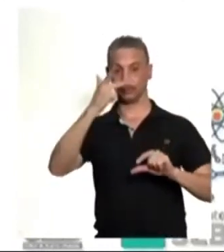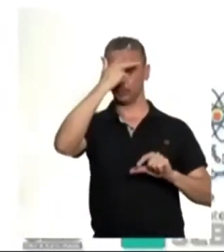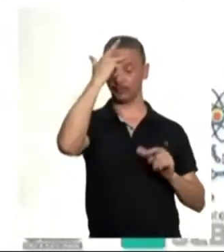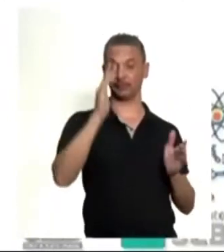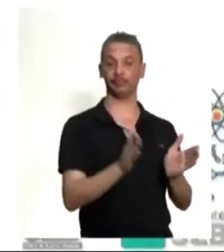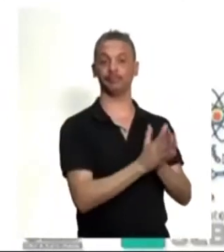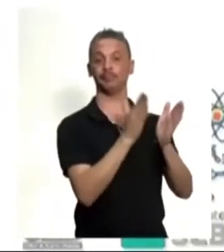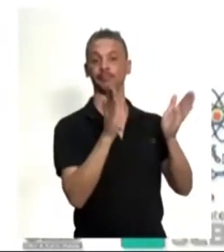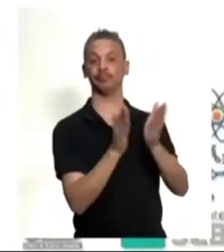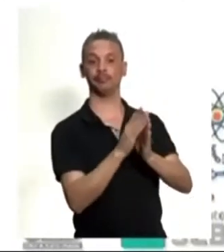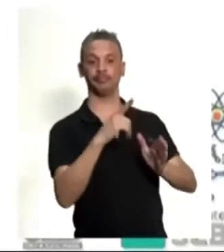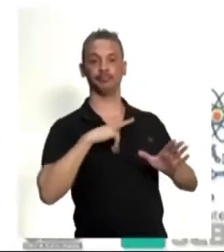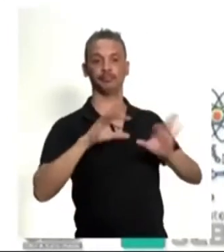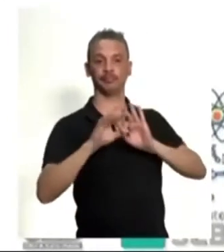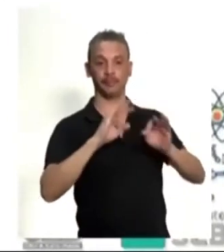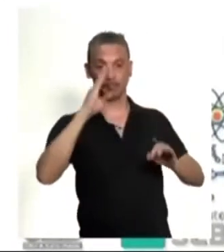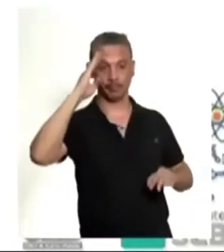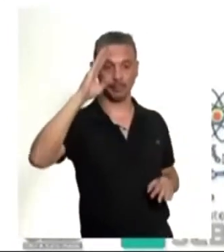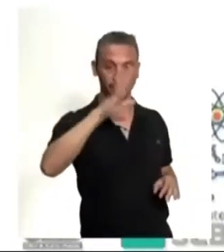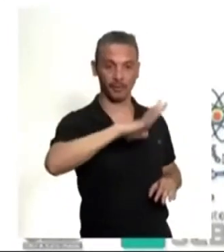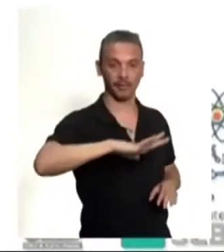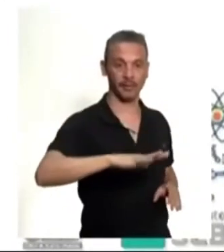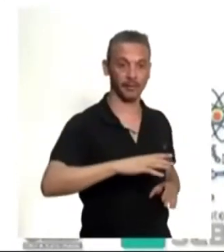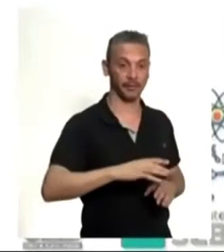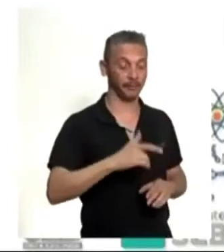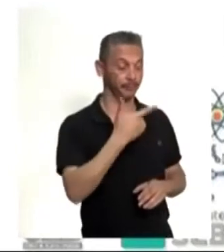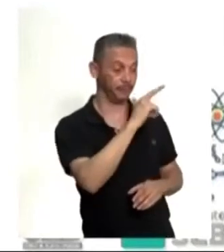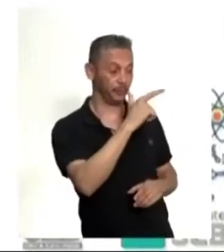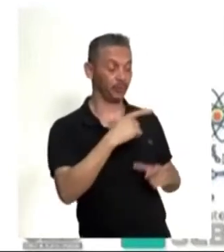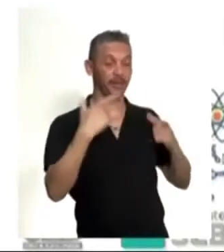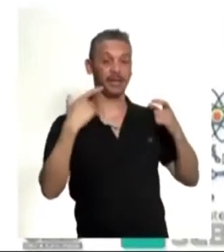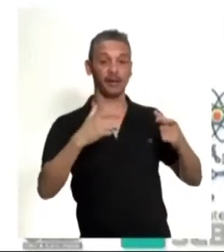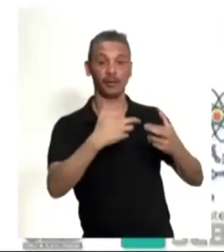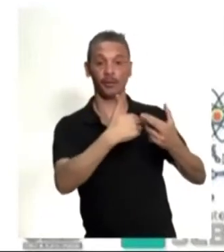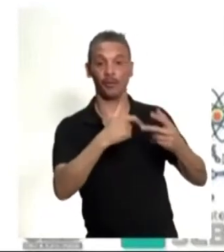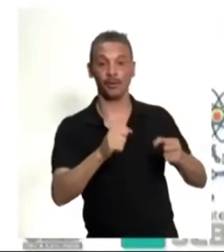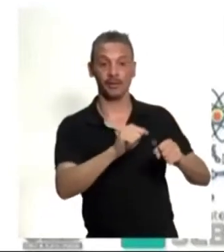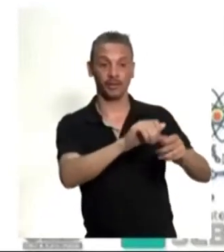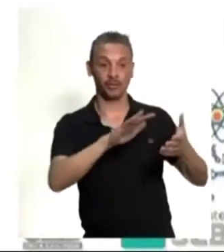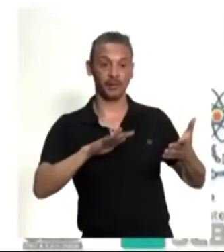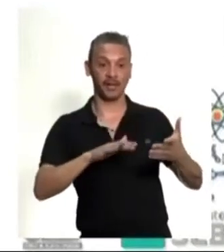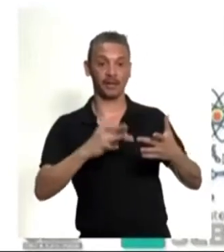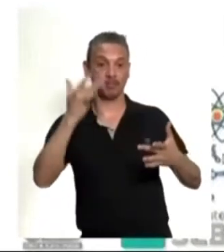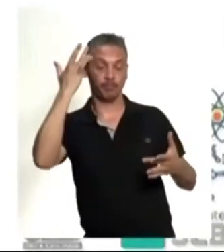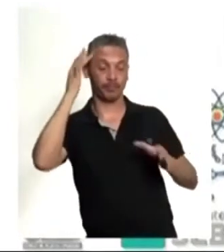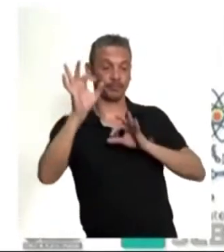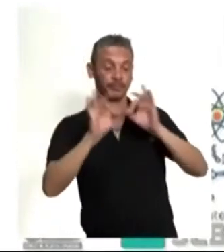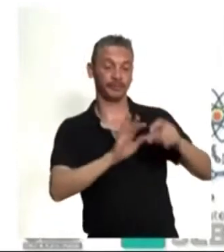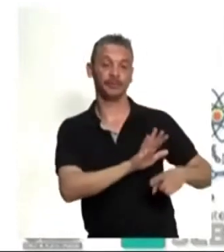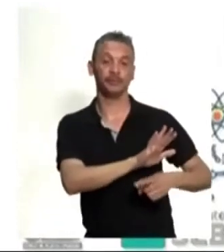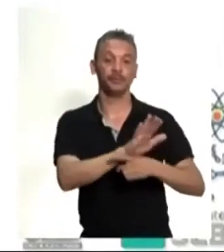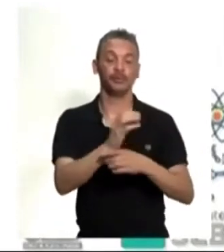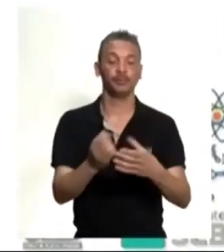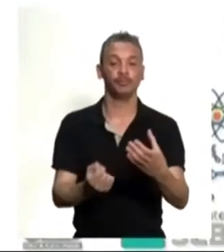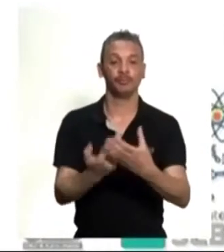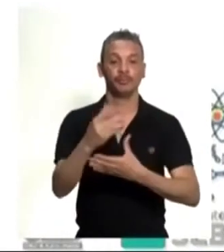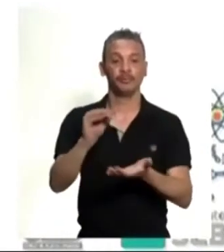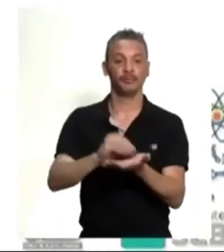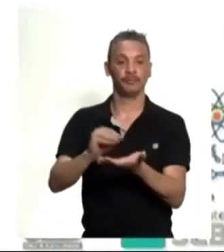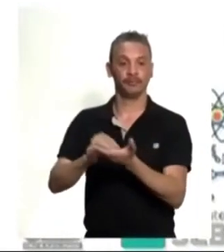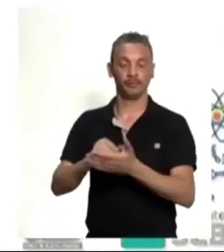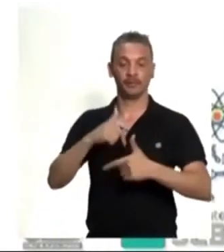baixa renda, com acesso restrito às principais atividades com capacidade de acumulação,